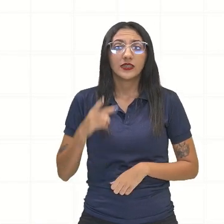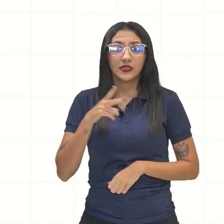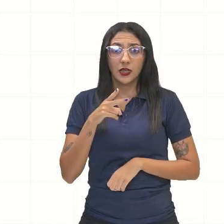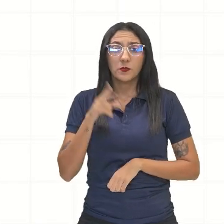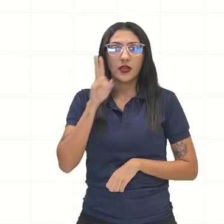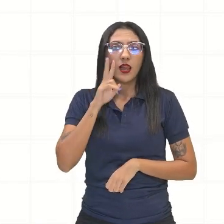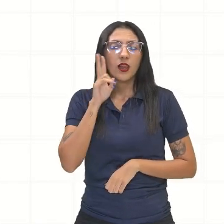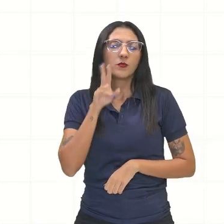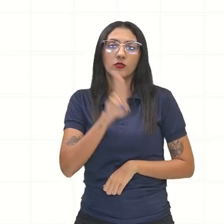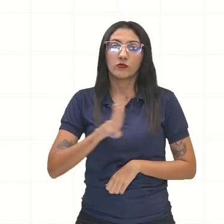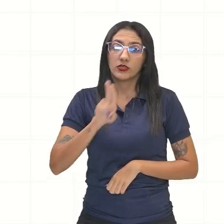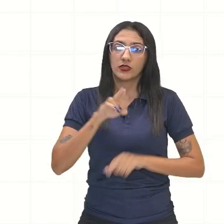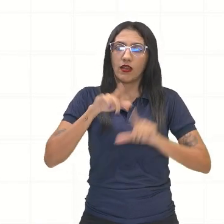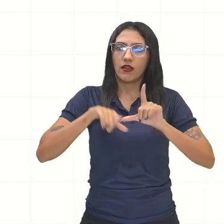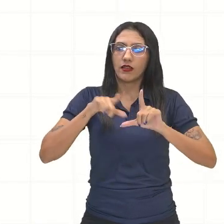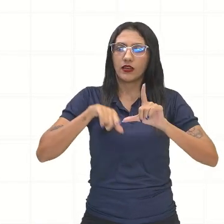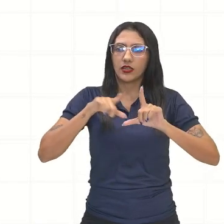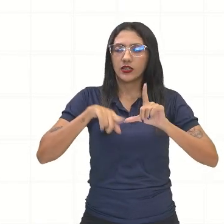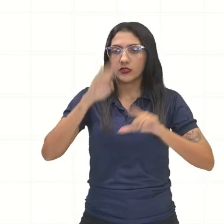romanos.